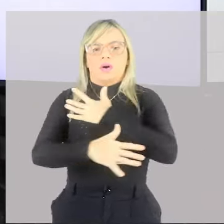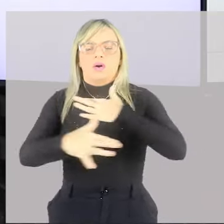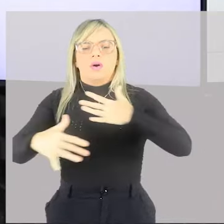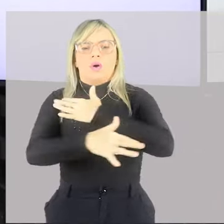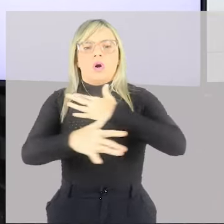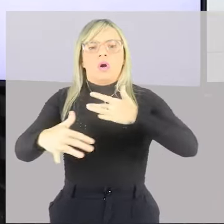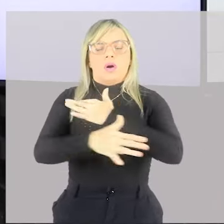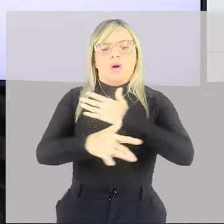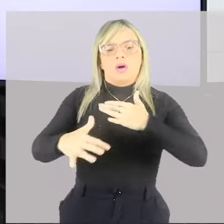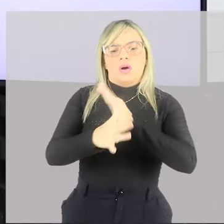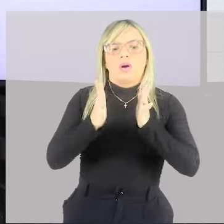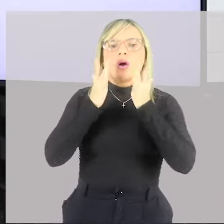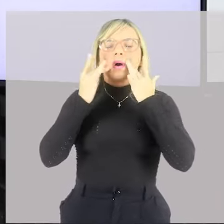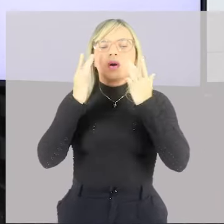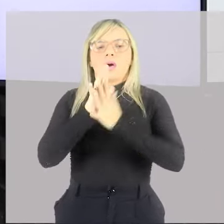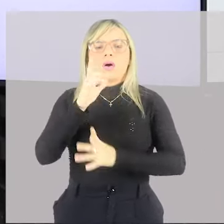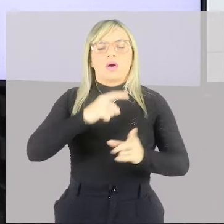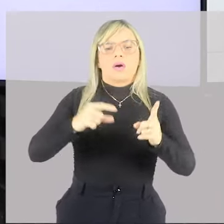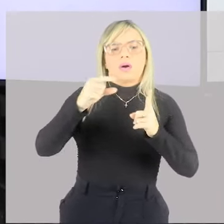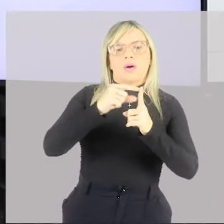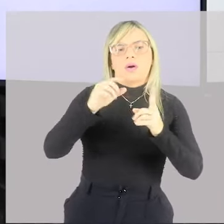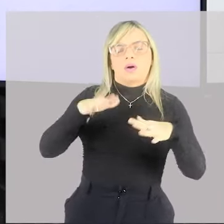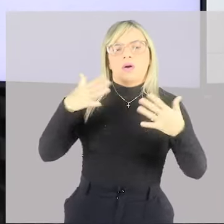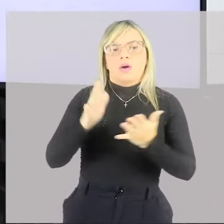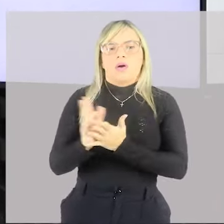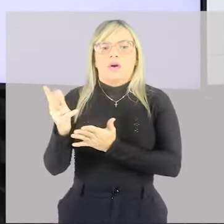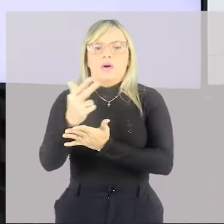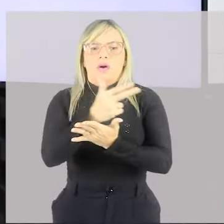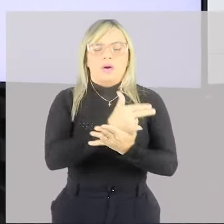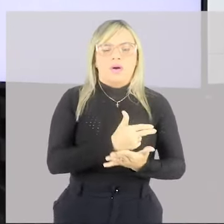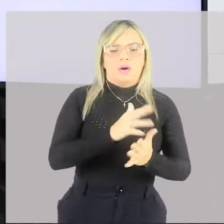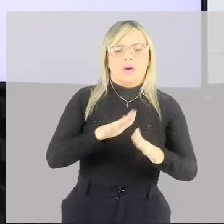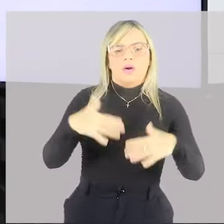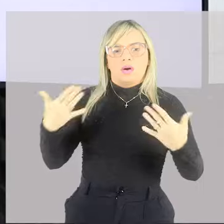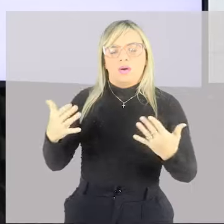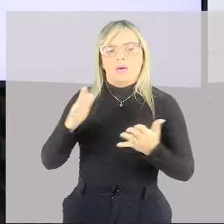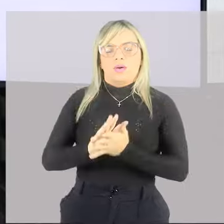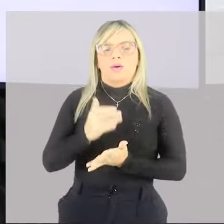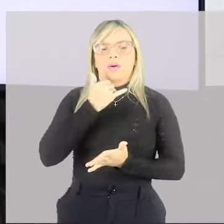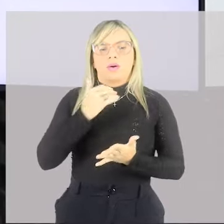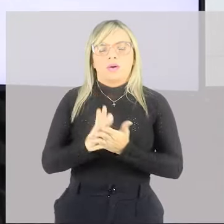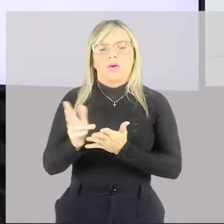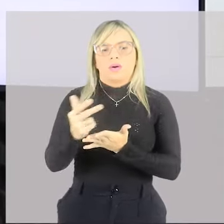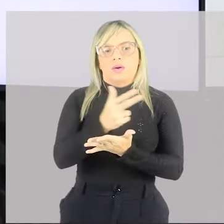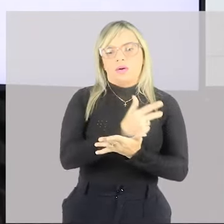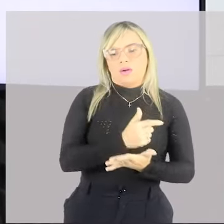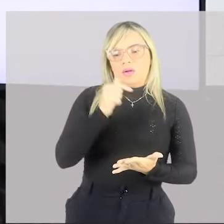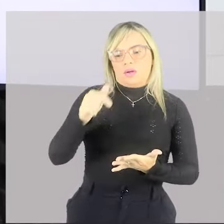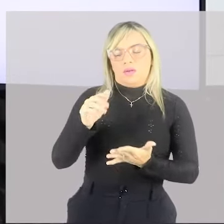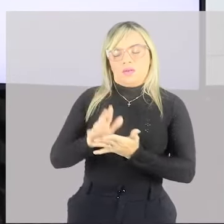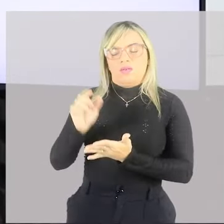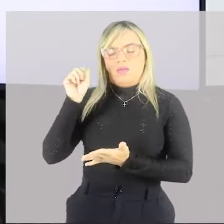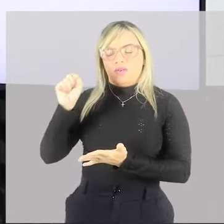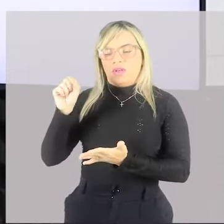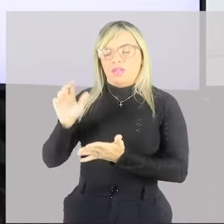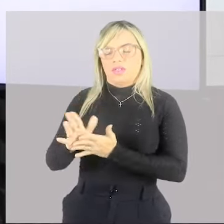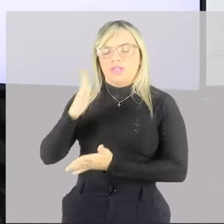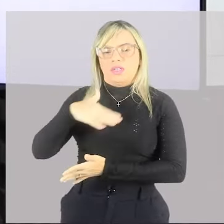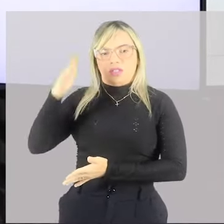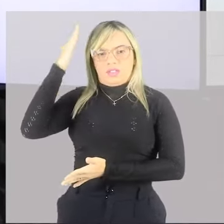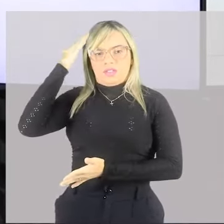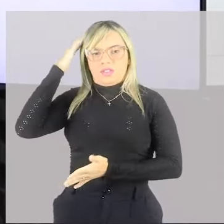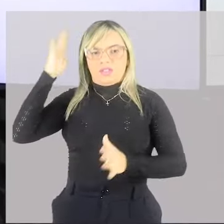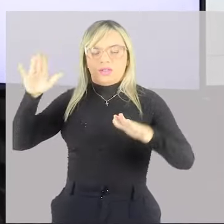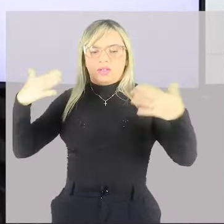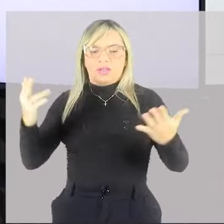exemplo sabe aquela palavra quando alguém diz assim desenha aquela expressão perdão desenha para ele para ver se ele entende né Por